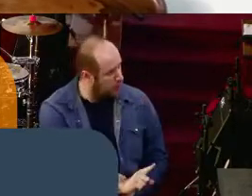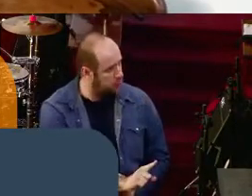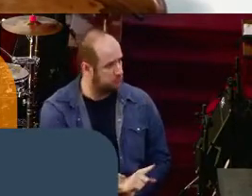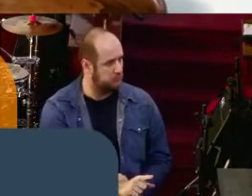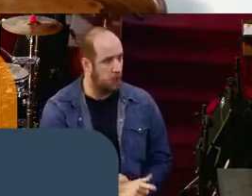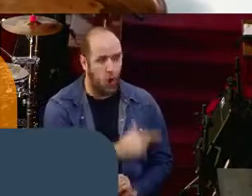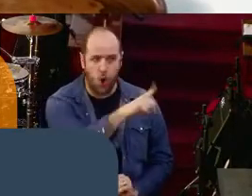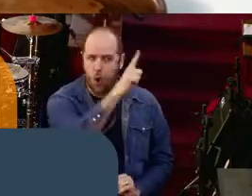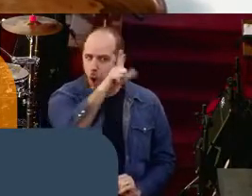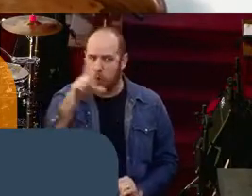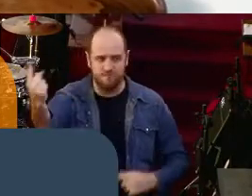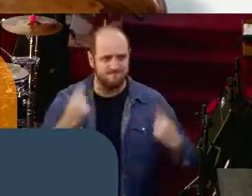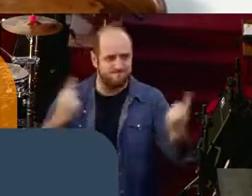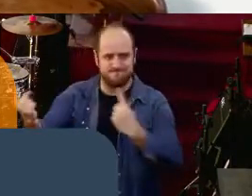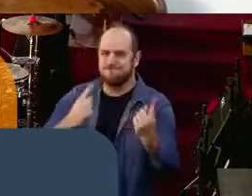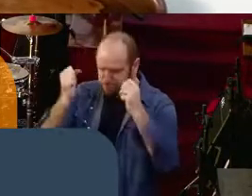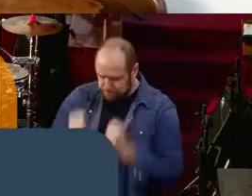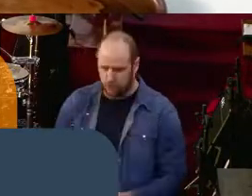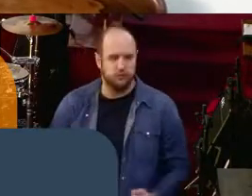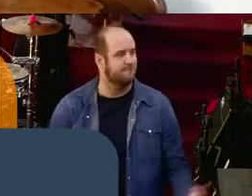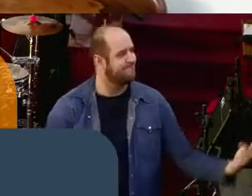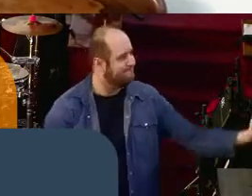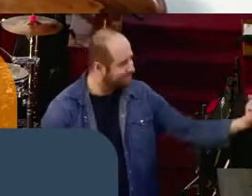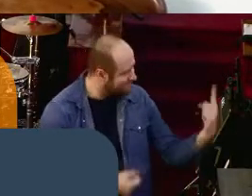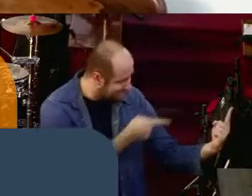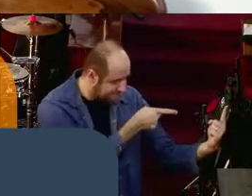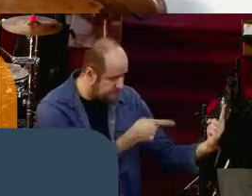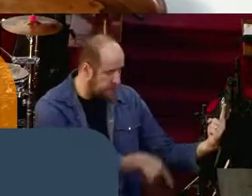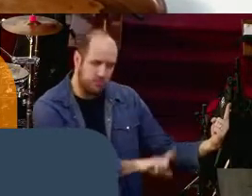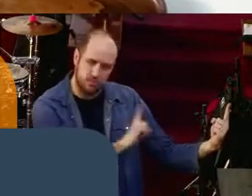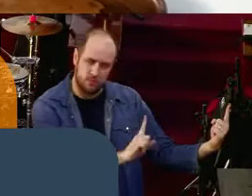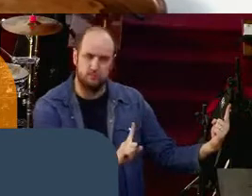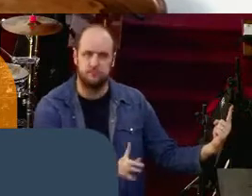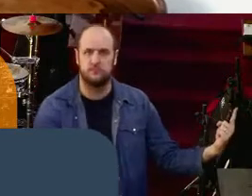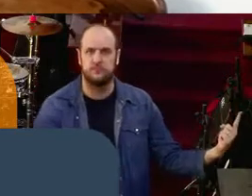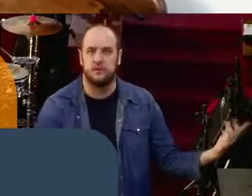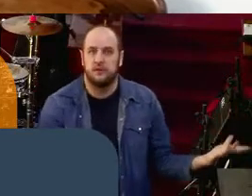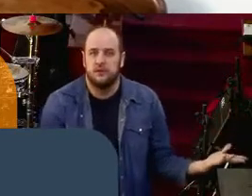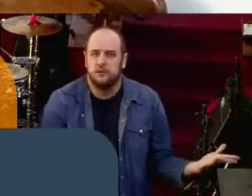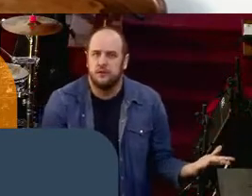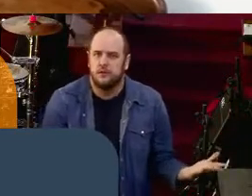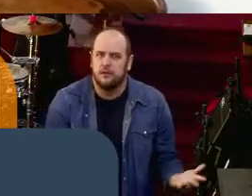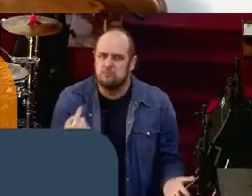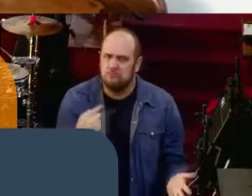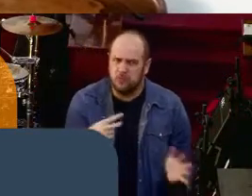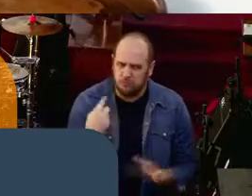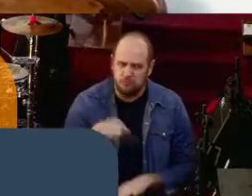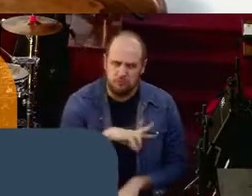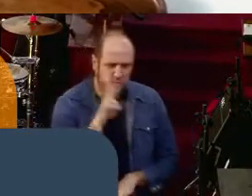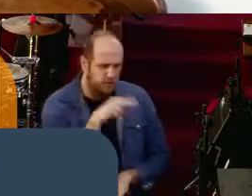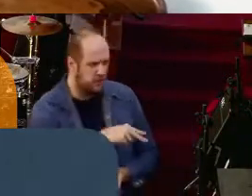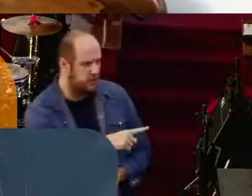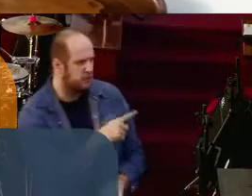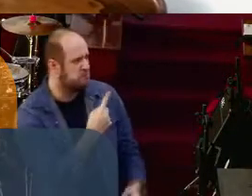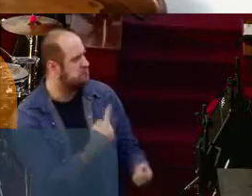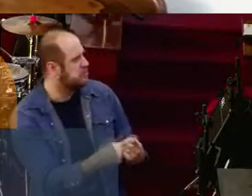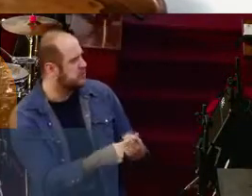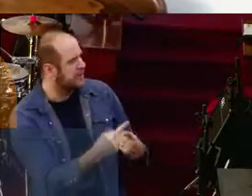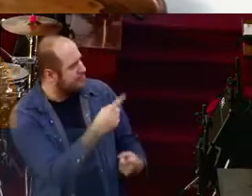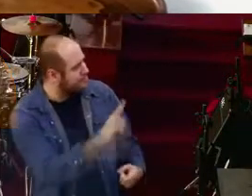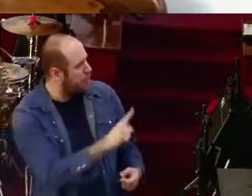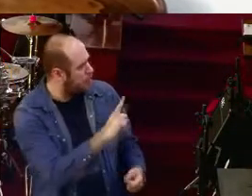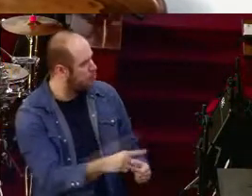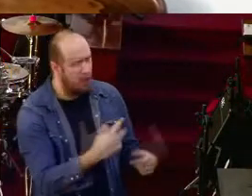eu batizo, mas o Senhor não. Por que João diz, o Senhor não? Exatamente